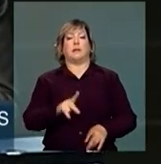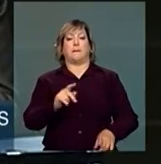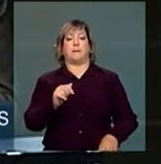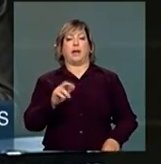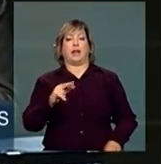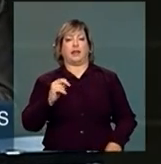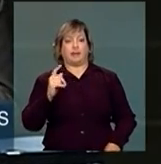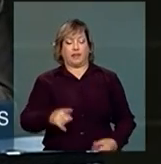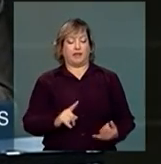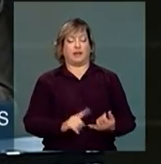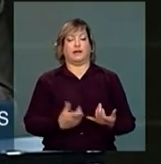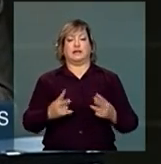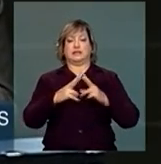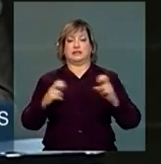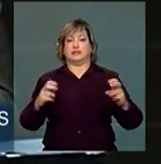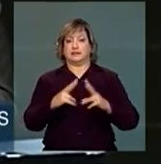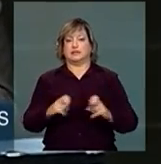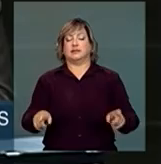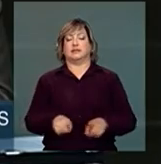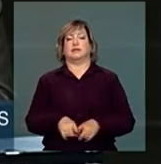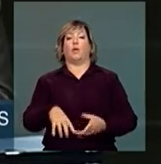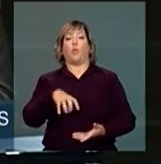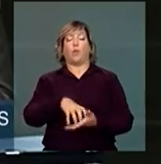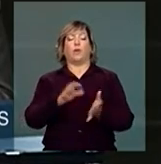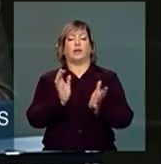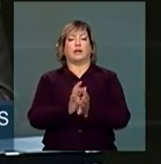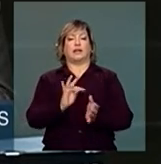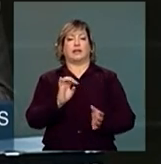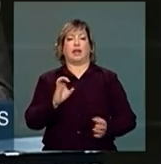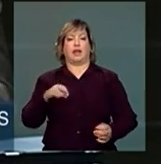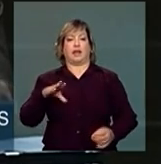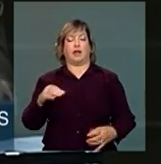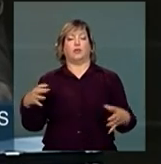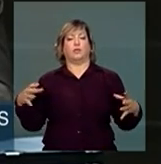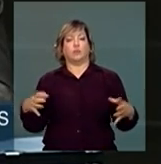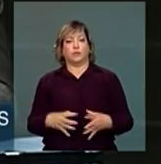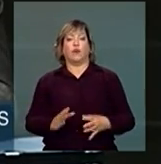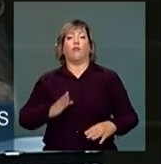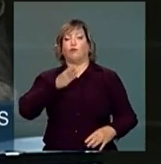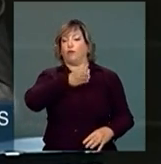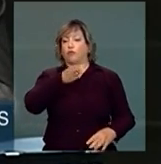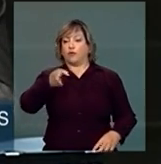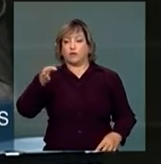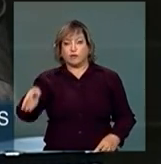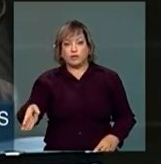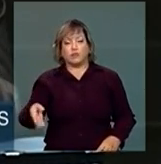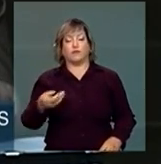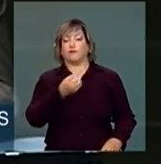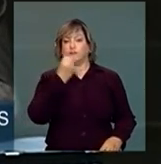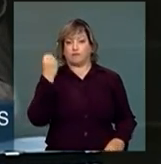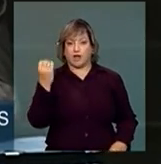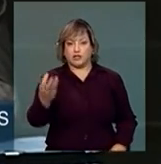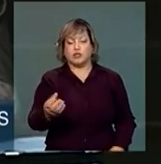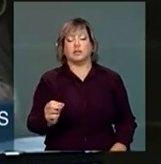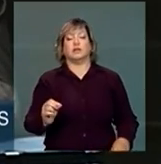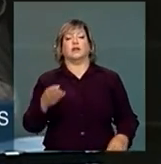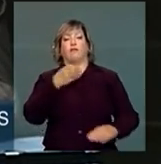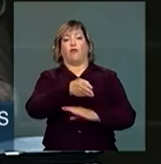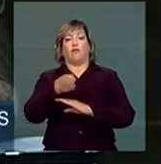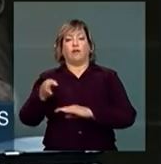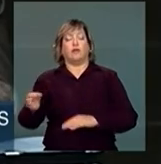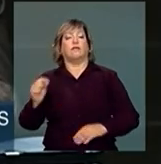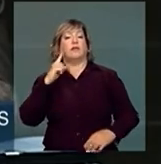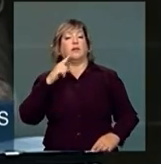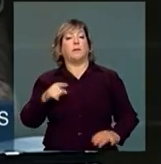Santa Catarina, com a equipe técnica nossa do Ministério da Agricultura, justamente para demonstrar a importância e que